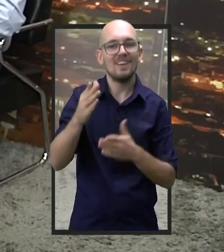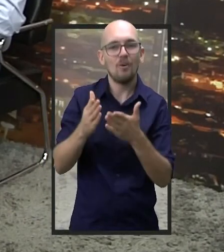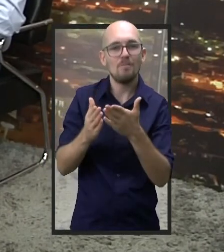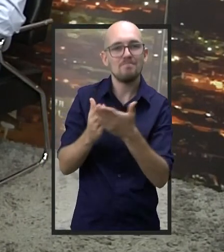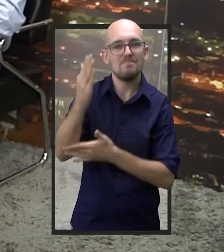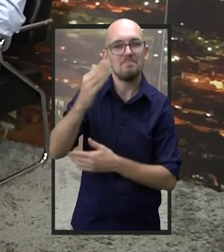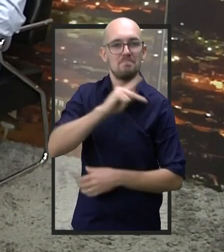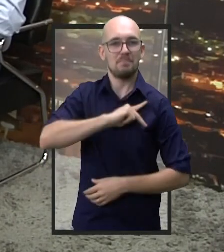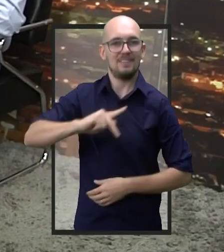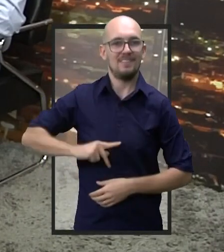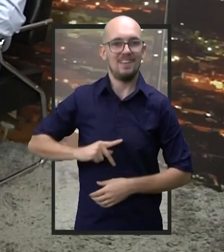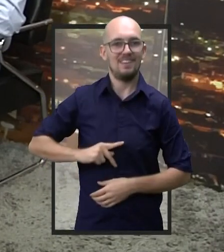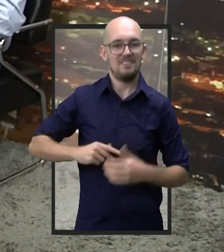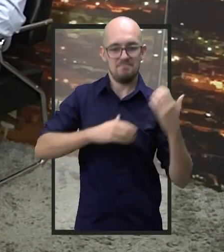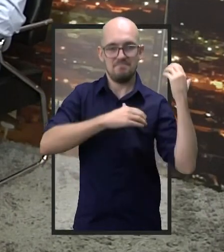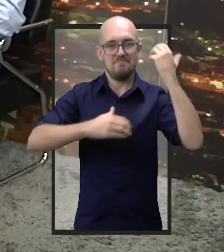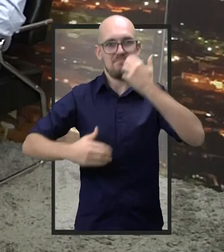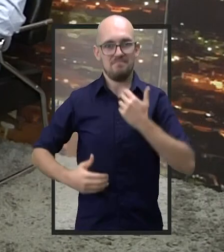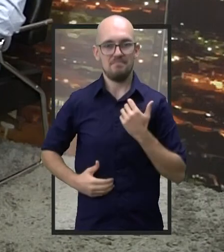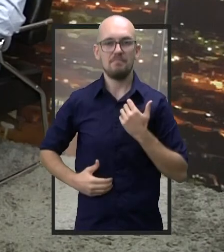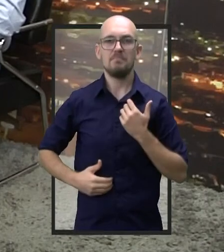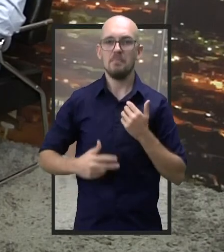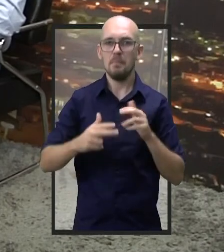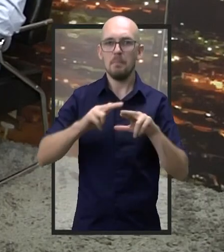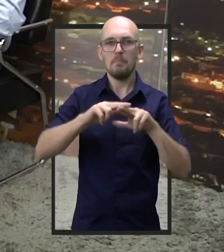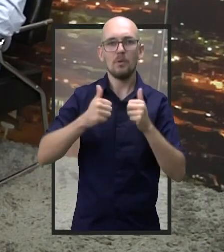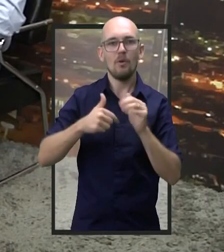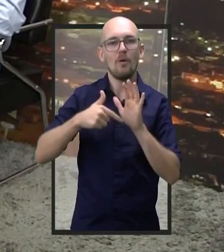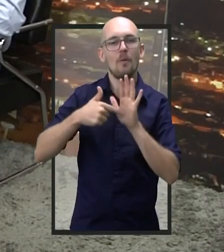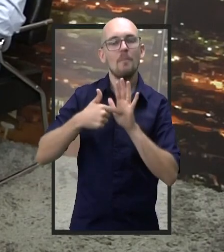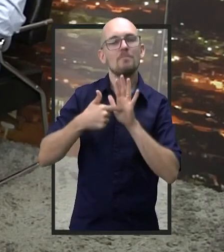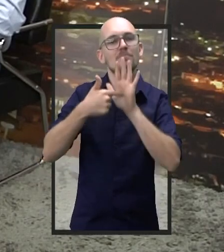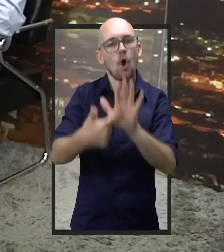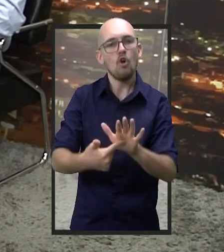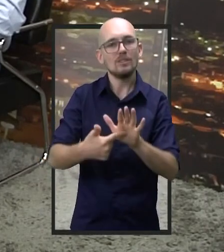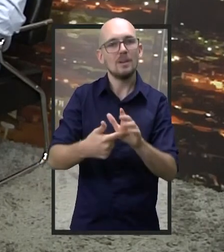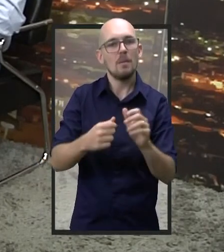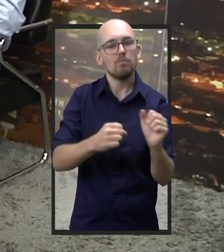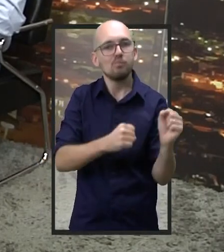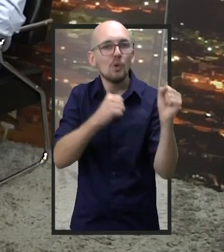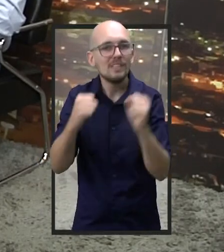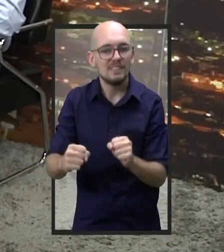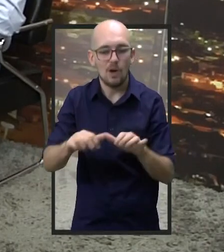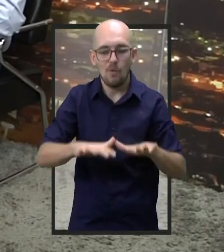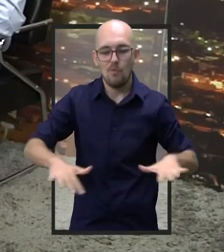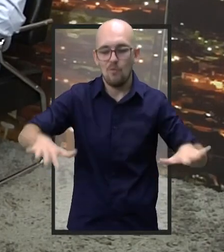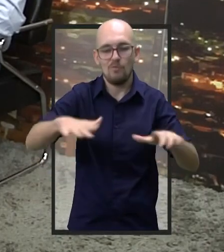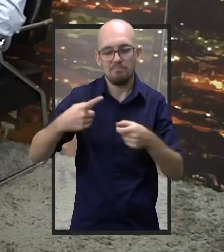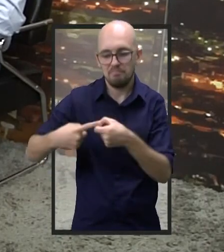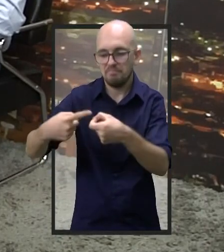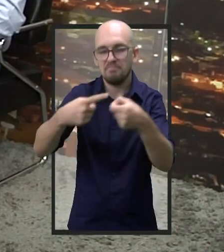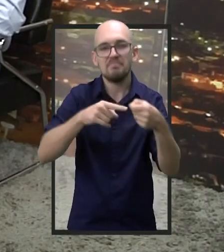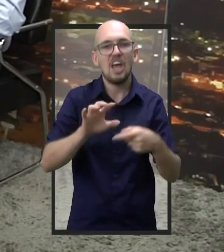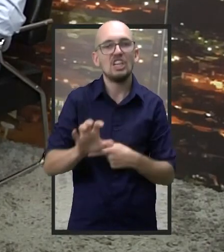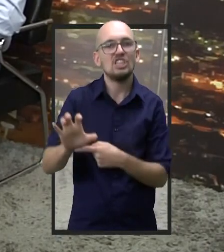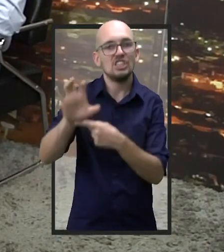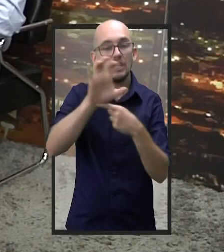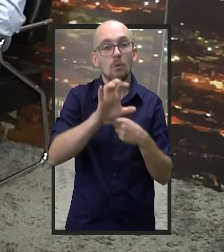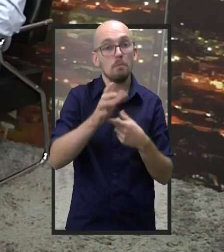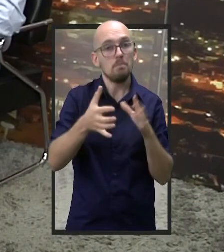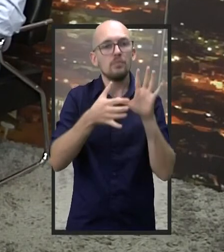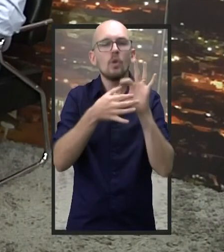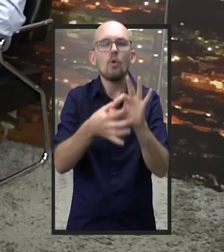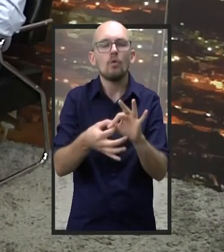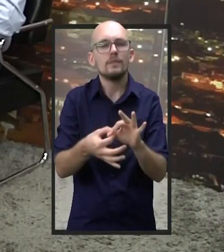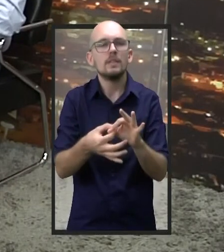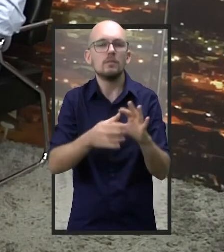dos Produtores de Açúcar demonstra esse potencial que está aqui no nosso estado, que está na nossa região. E nesse contexto global,